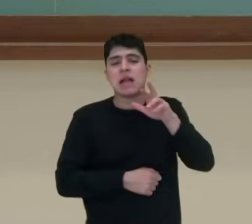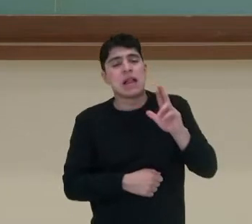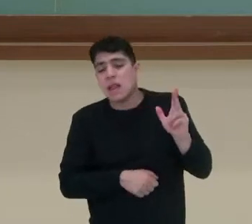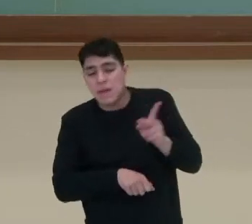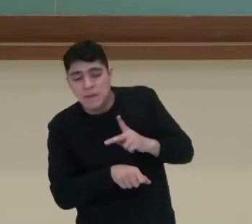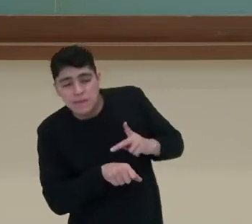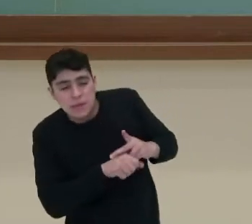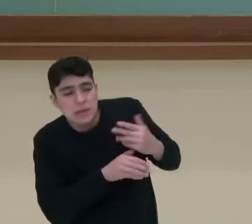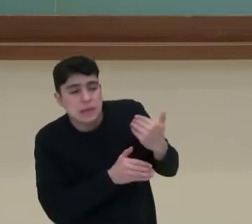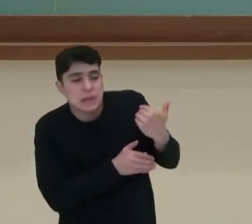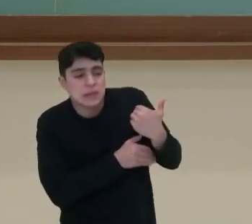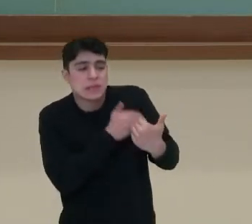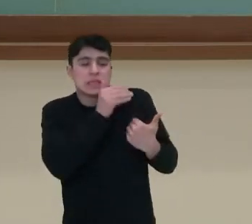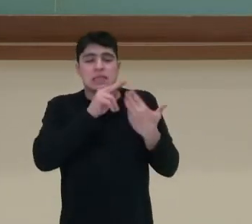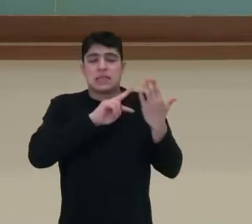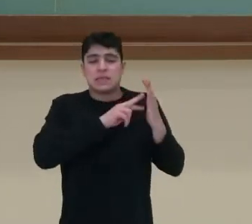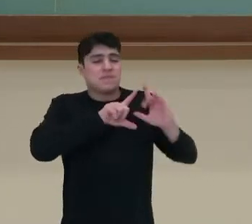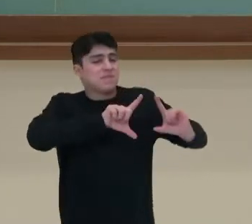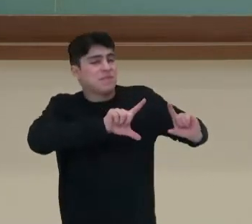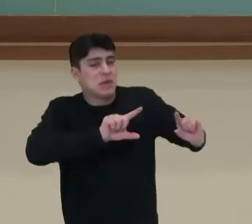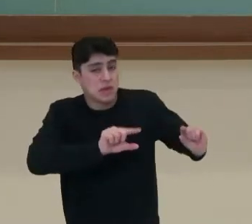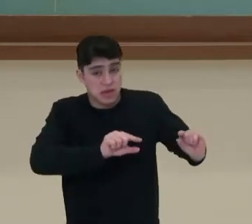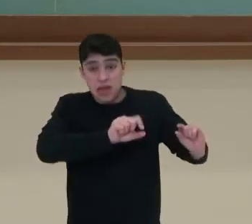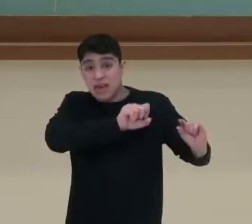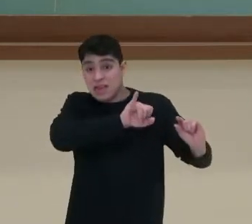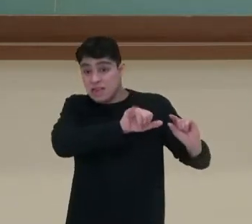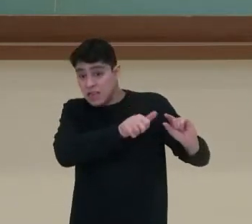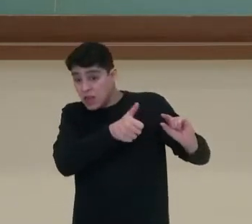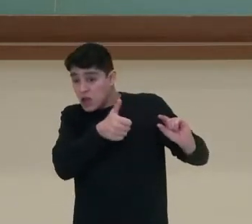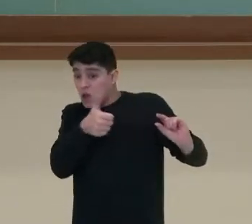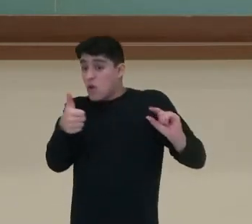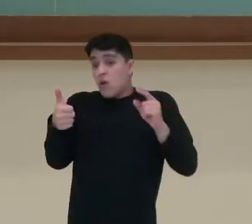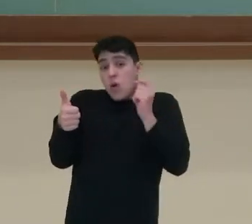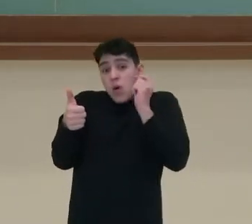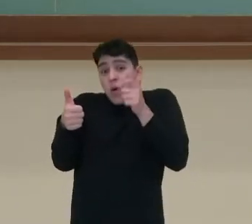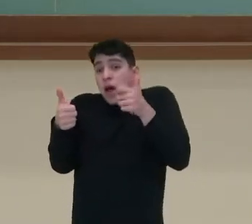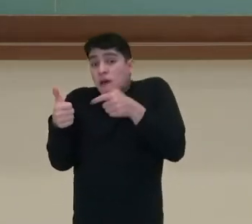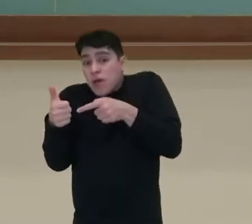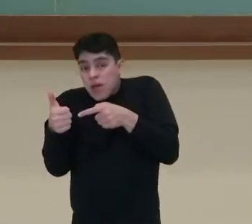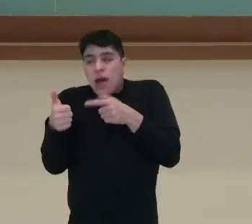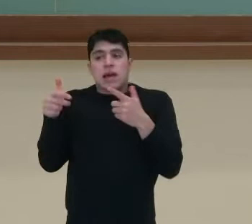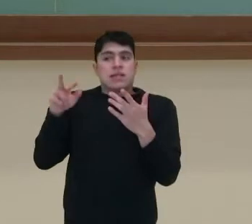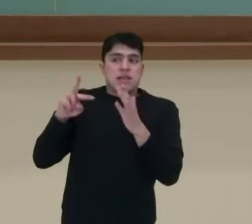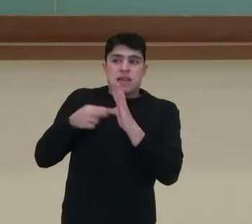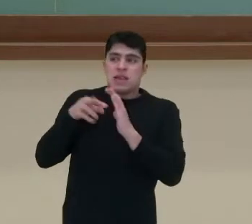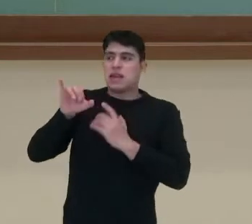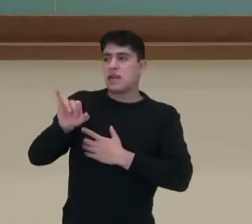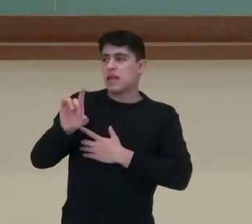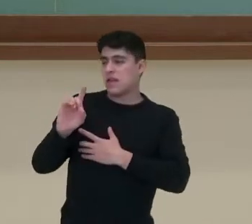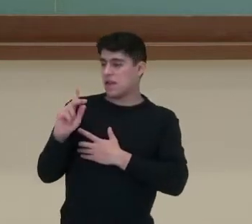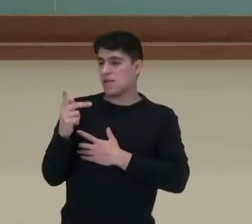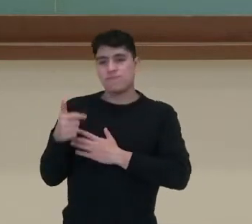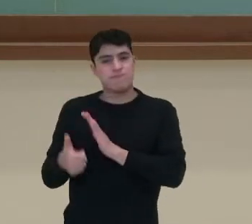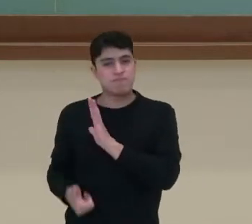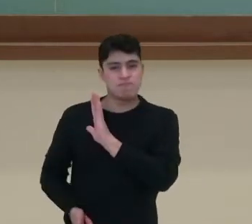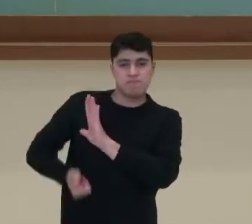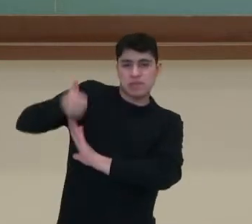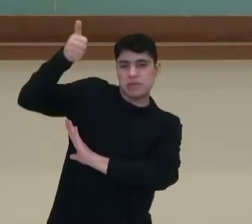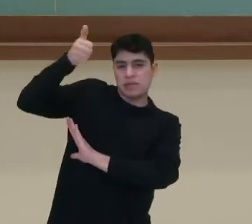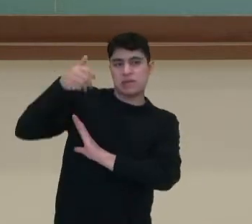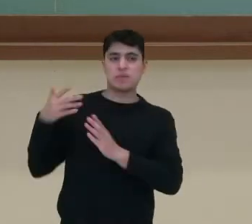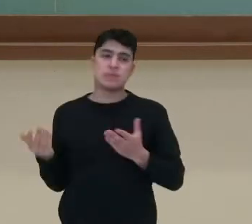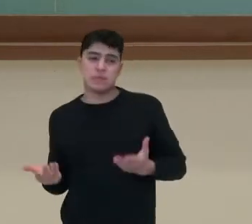de desenvolvimento humano. E quanto mais próximo do 1, maior é o IDH, ok? Nós vamos ver, inclusive, olhando a próxima imagem